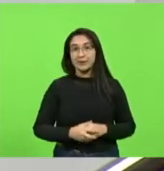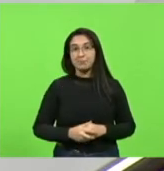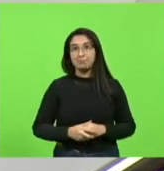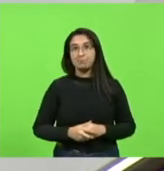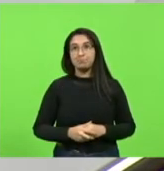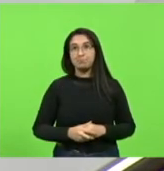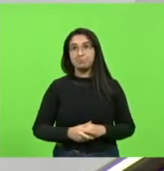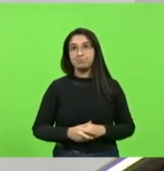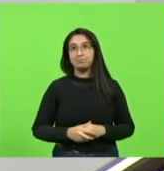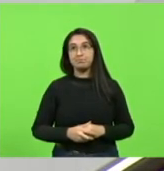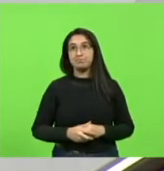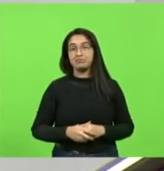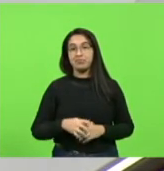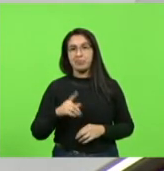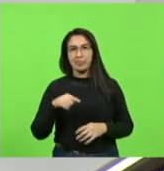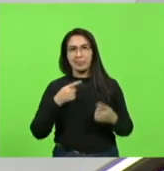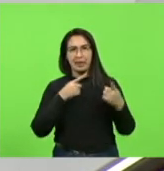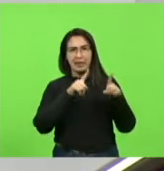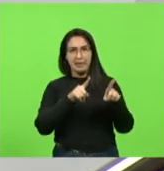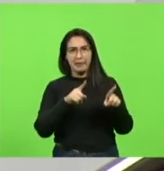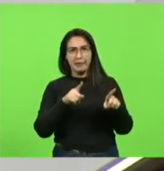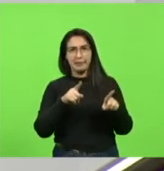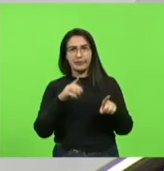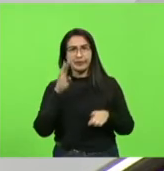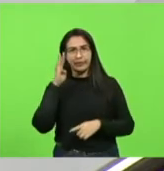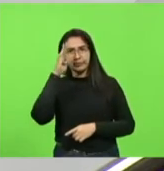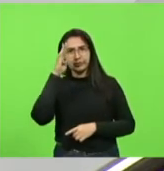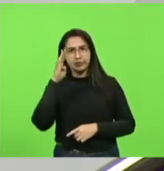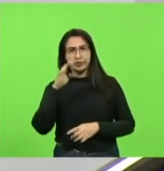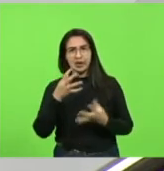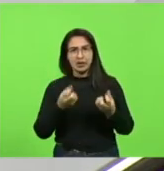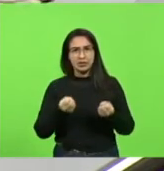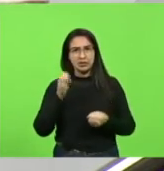quer dizer que ela é contra o Bolsonaro, mas ela é a favor do Bolsonaro?